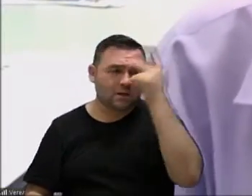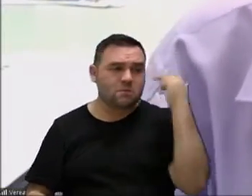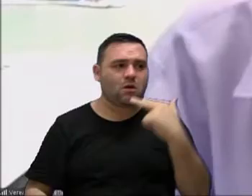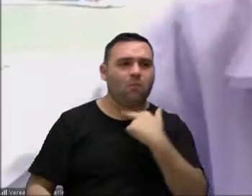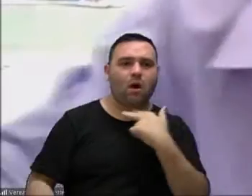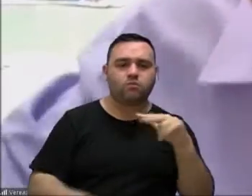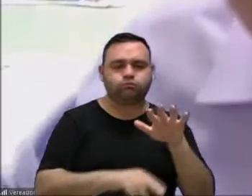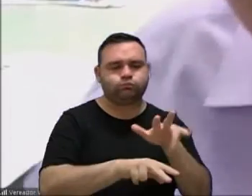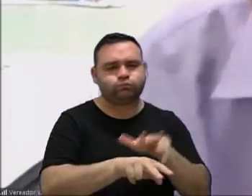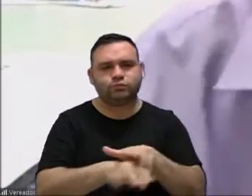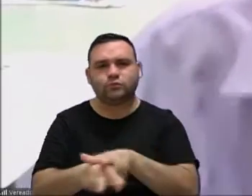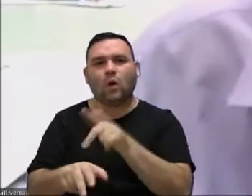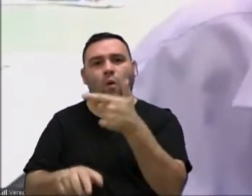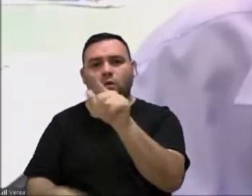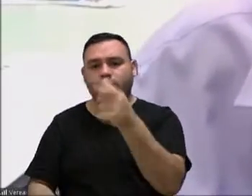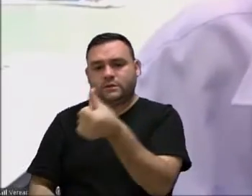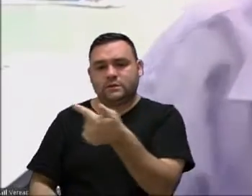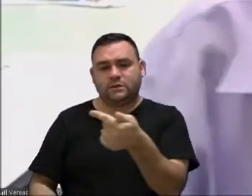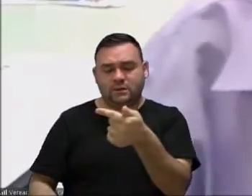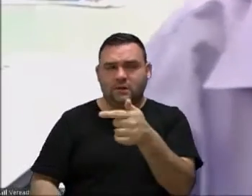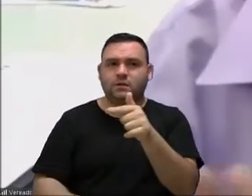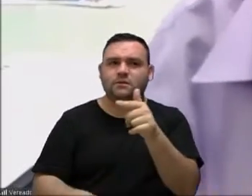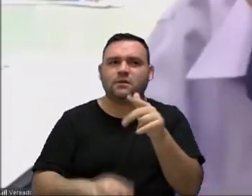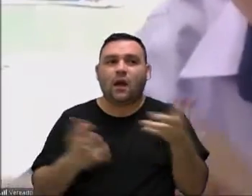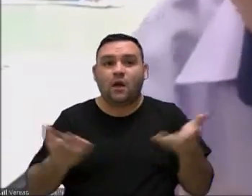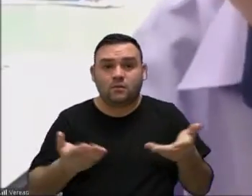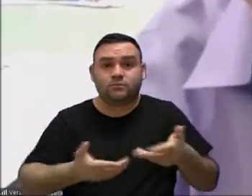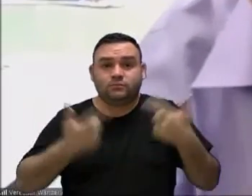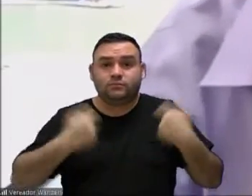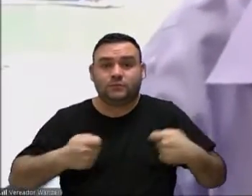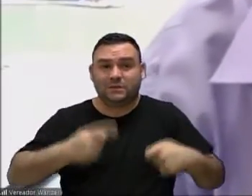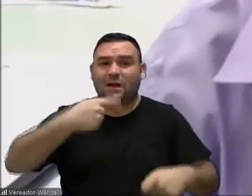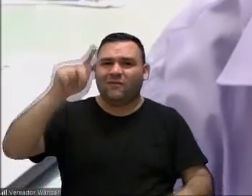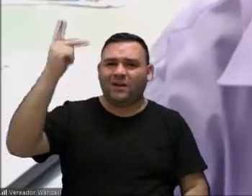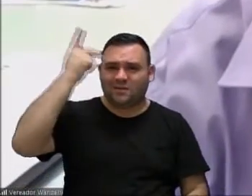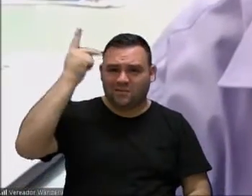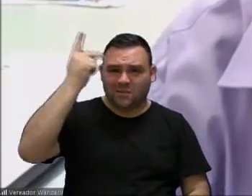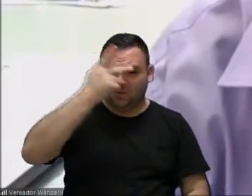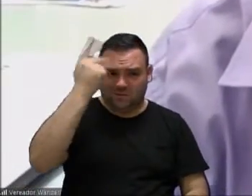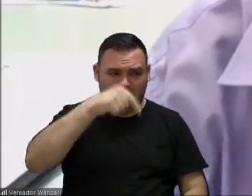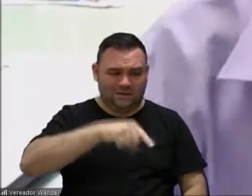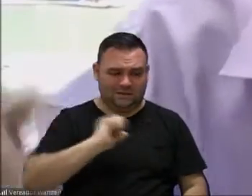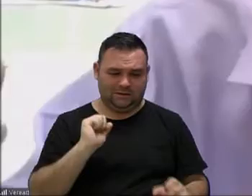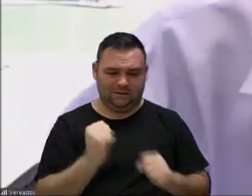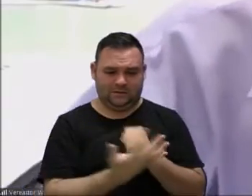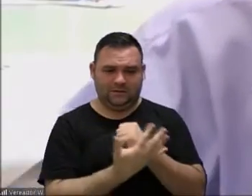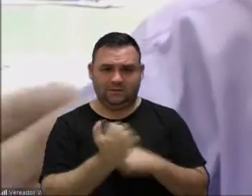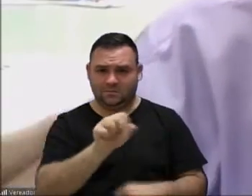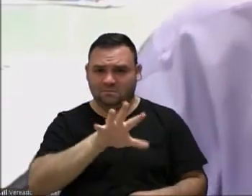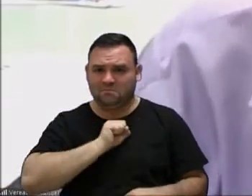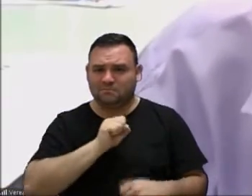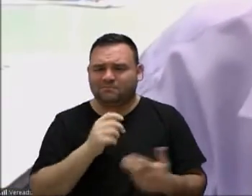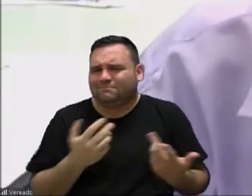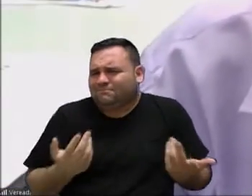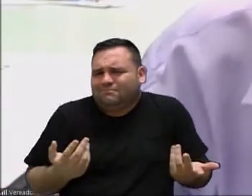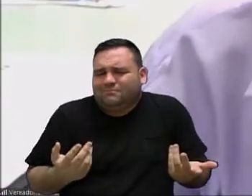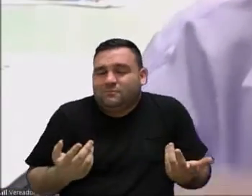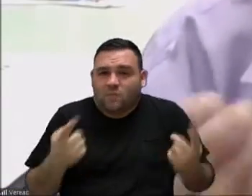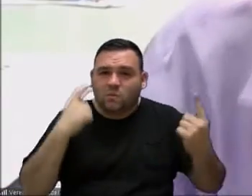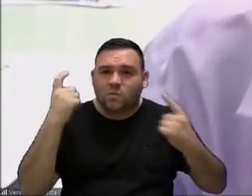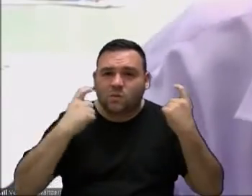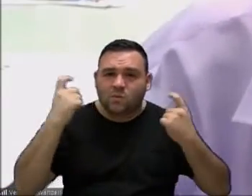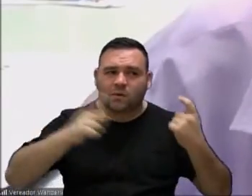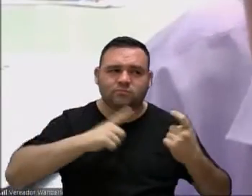ocupação, outros com 67%, agora vai ter que mandar para São Paulo a pessoa que está com Covid. Então, isso é a minha preocupação